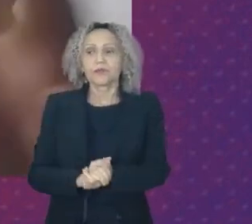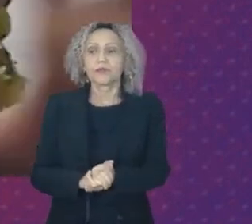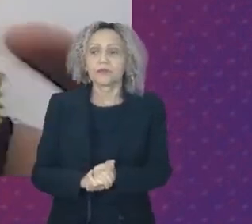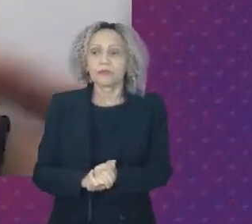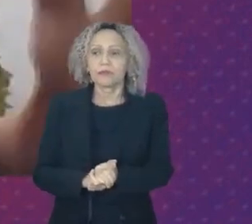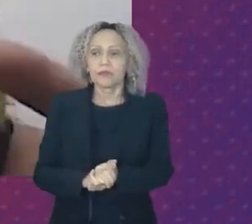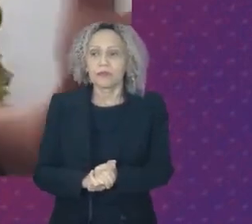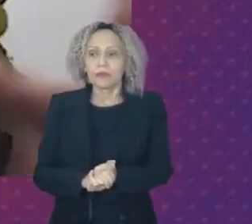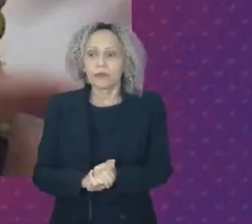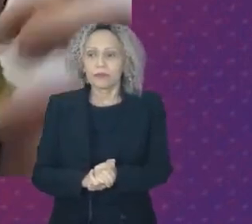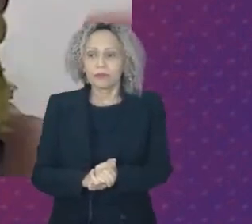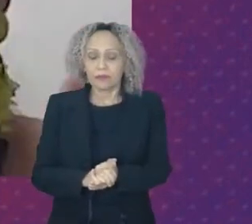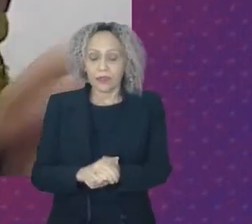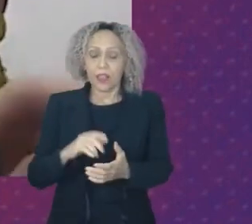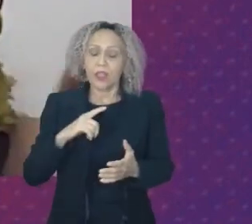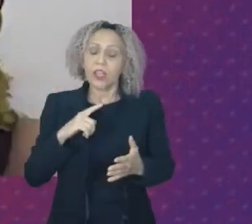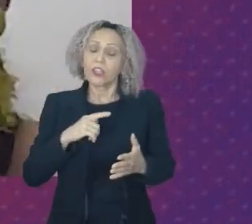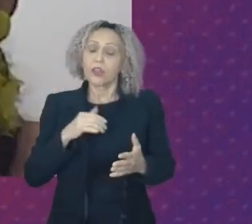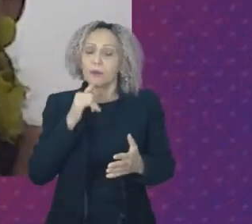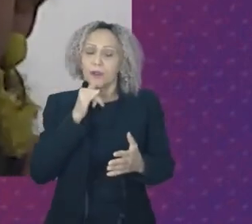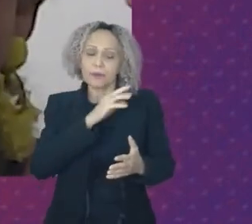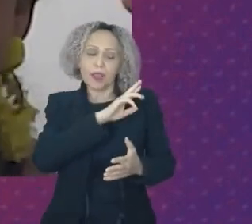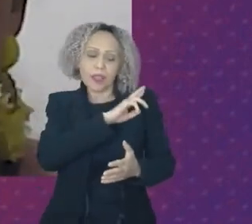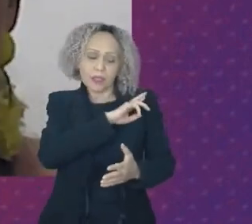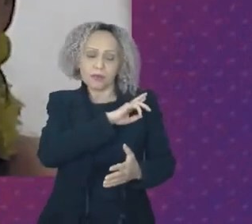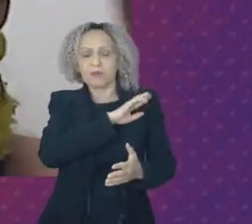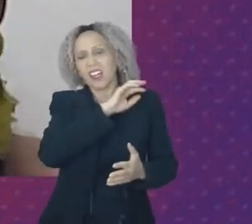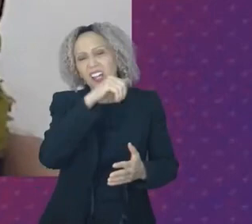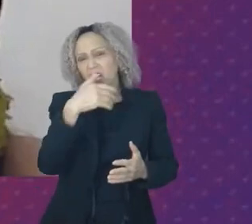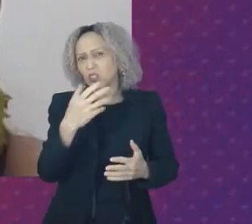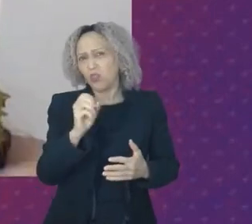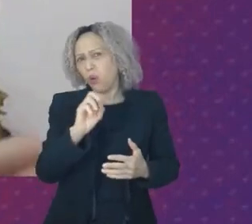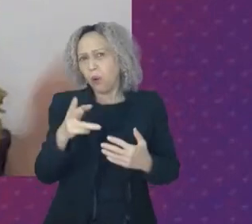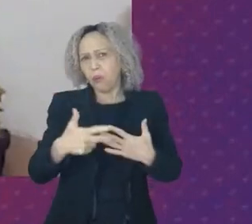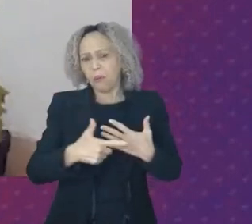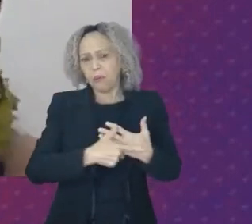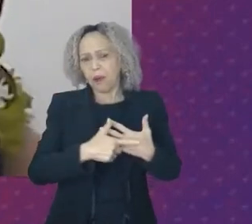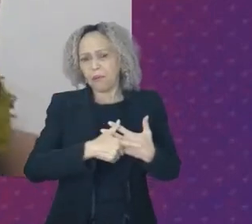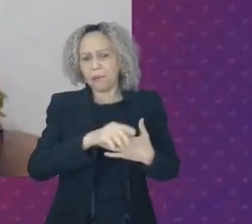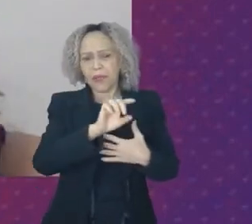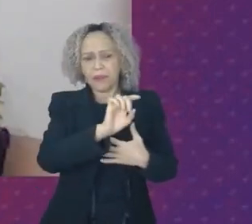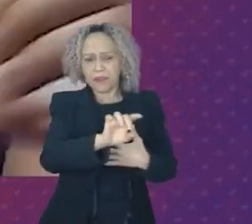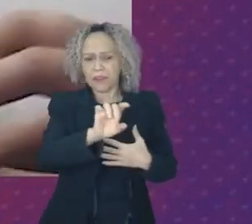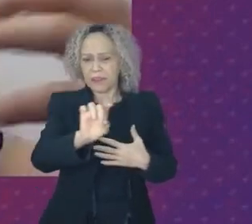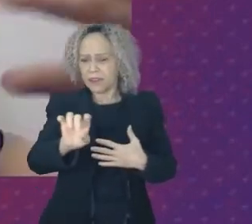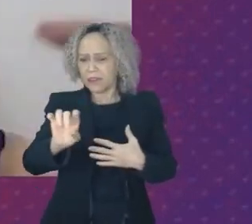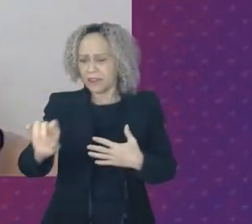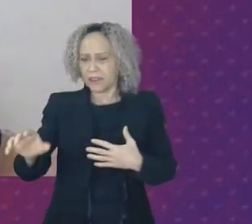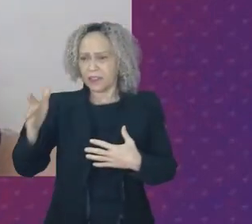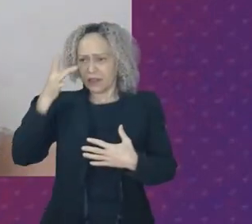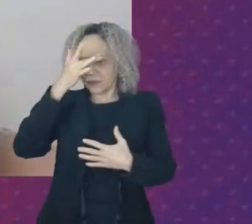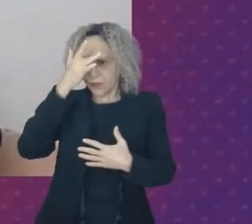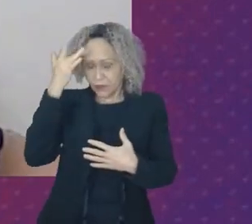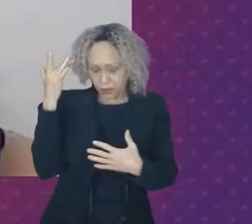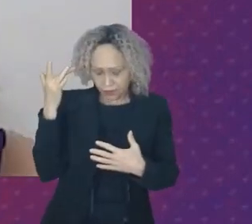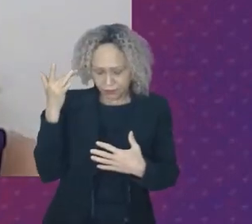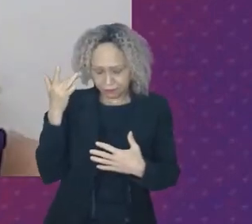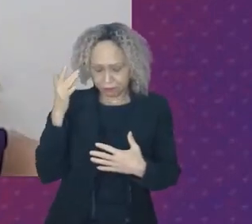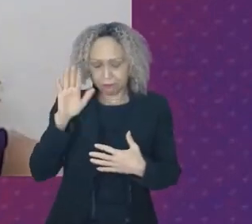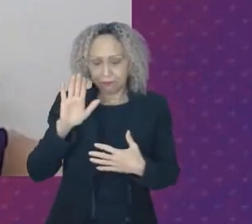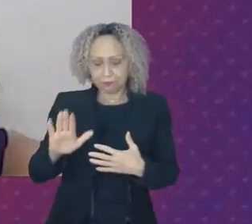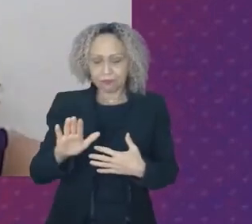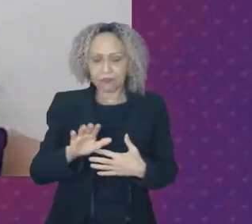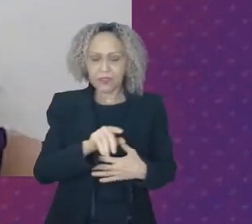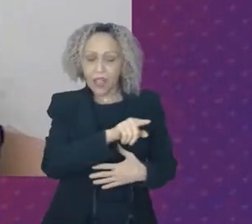existem, né, os papéis de cada um, a gente define isso em diálogo. Essas pessoas que